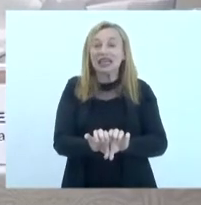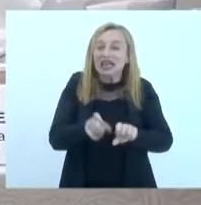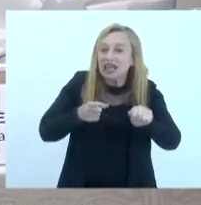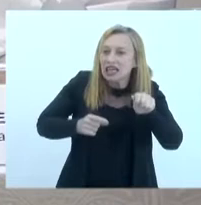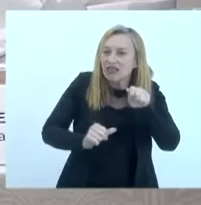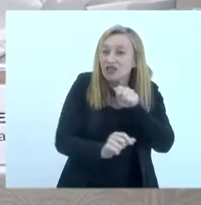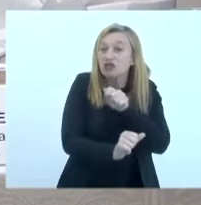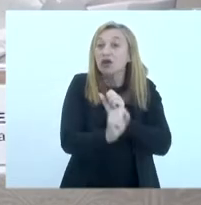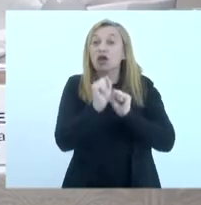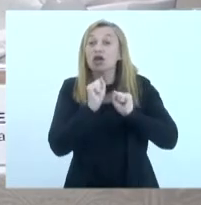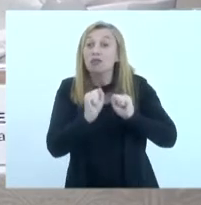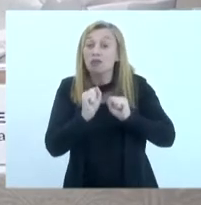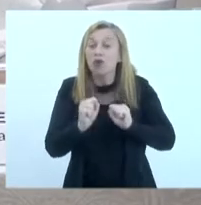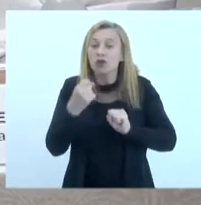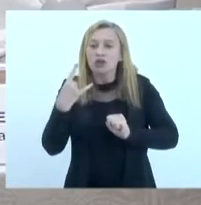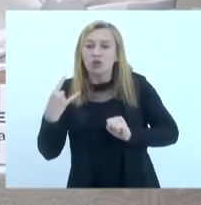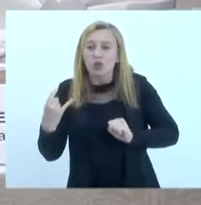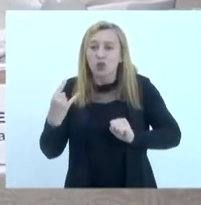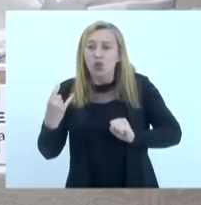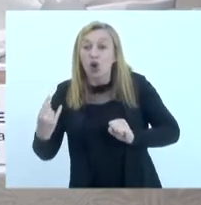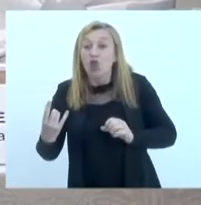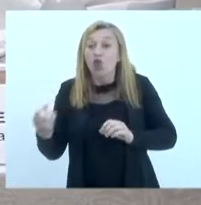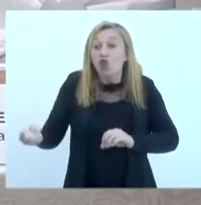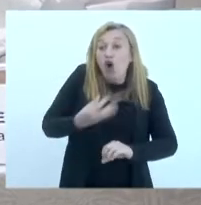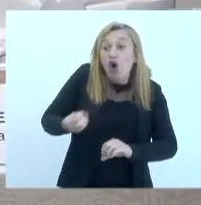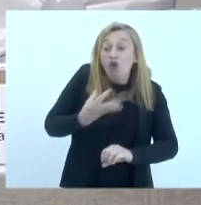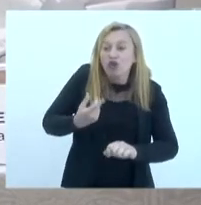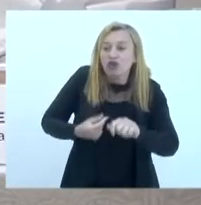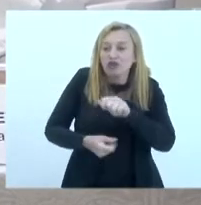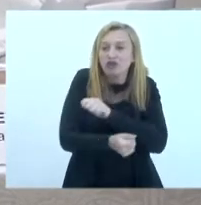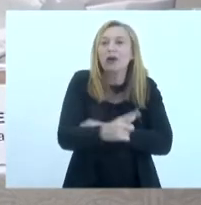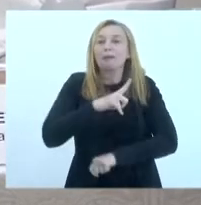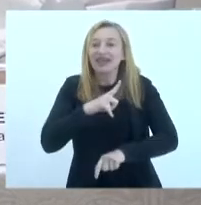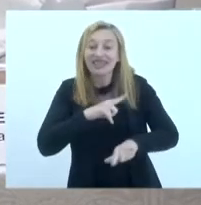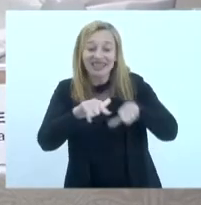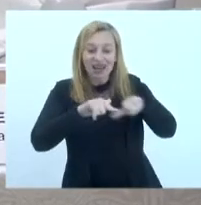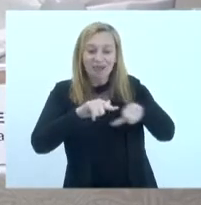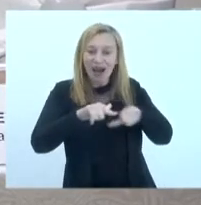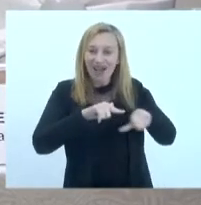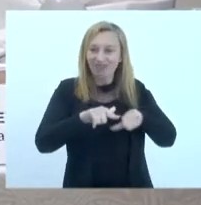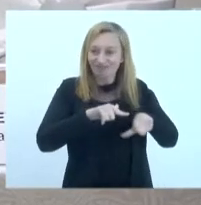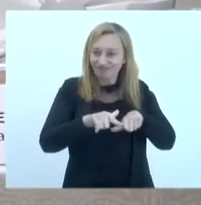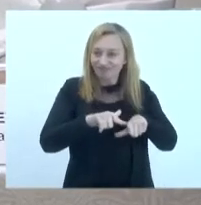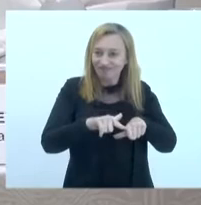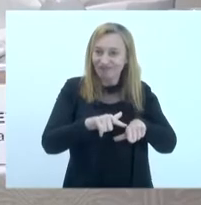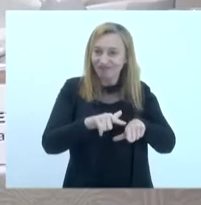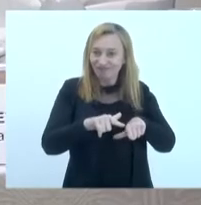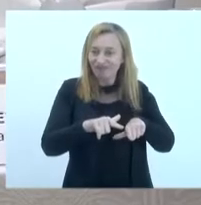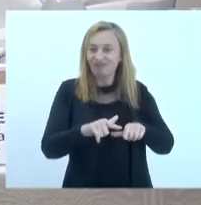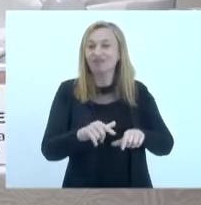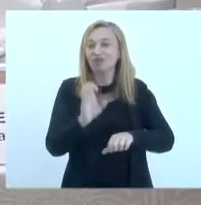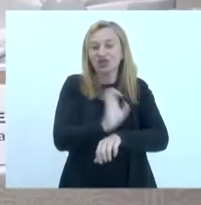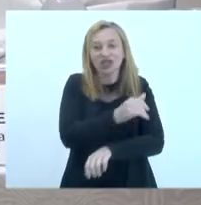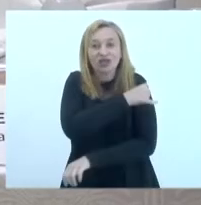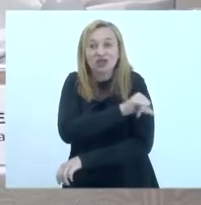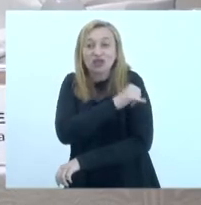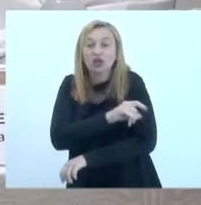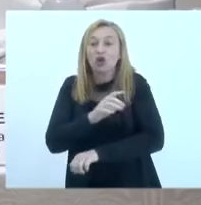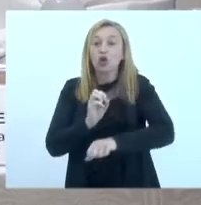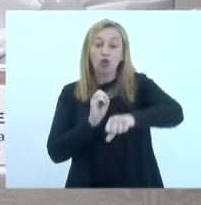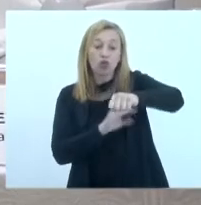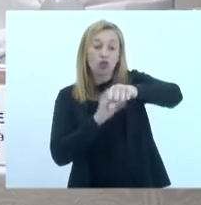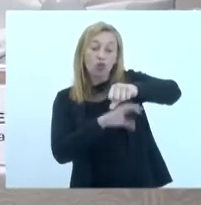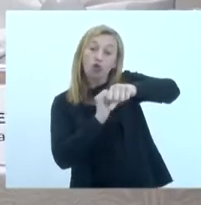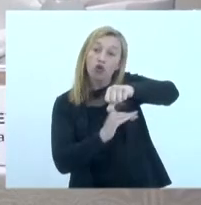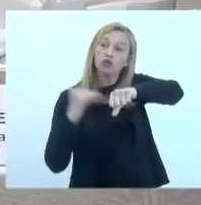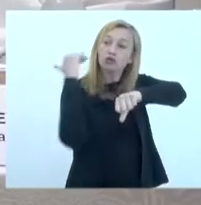investimentos esses que possam atrair novos investimentos para gerar emprego e gerar renda no Estado do Rio de Janeiro. o fundo